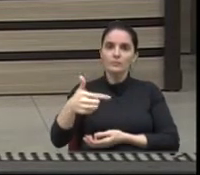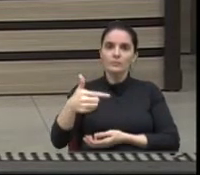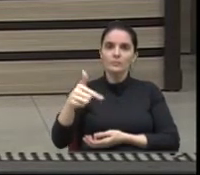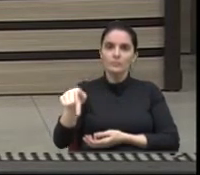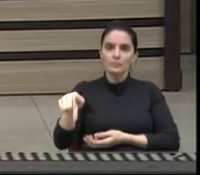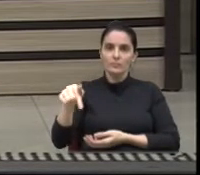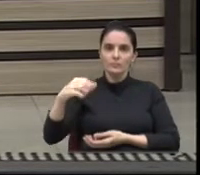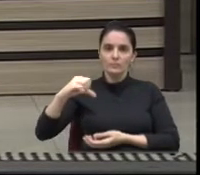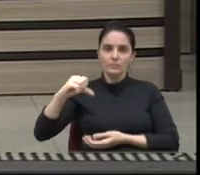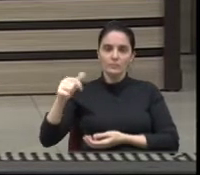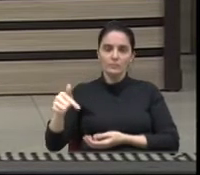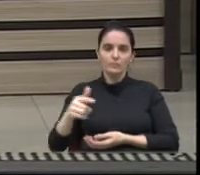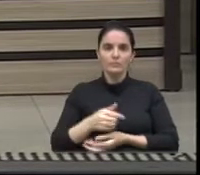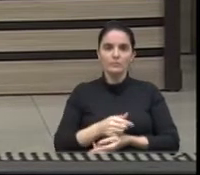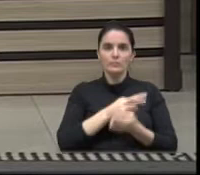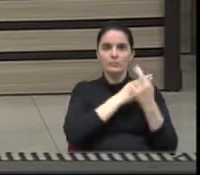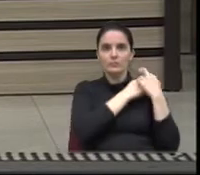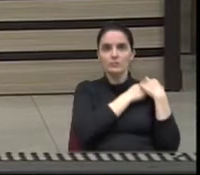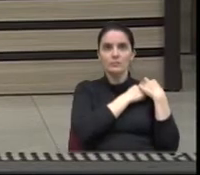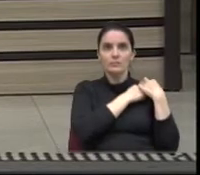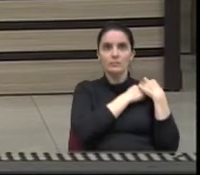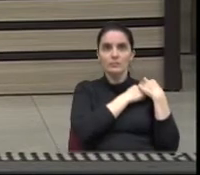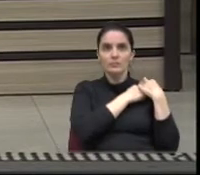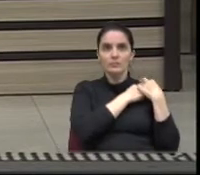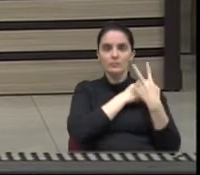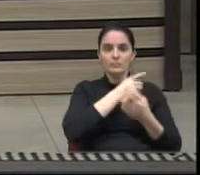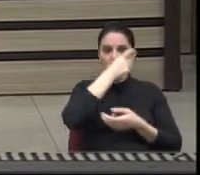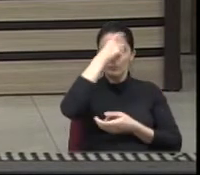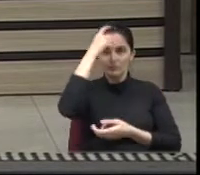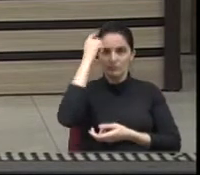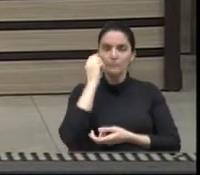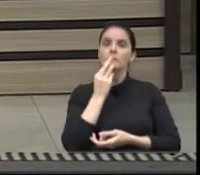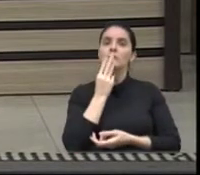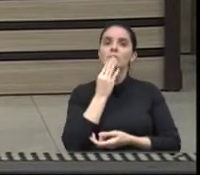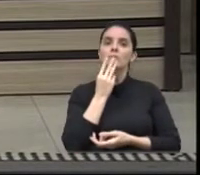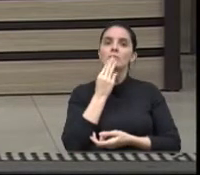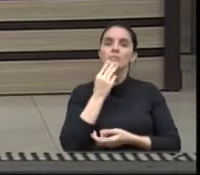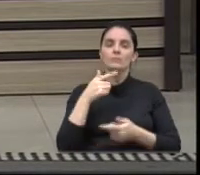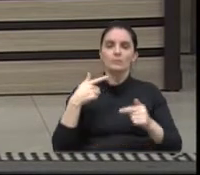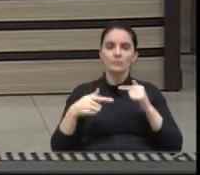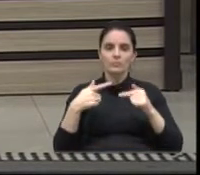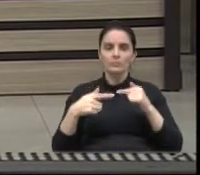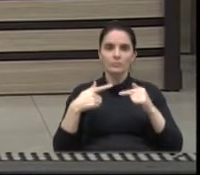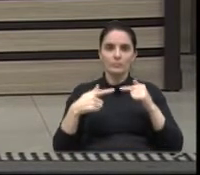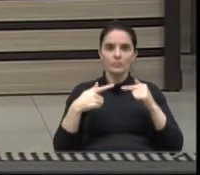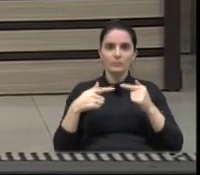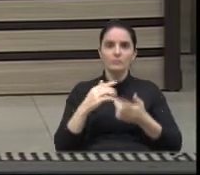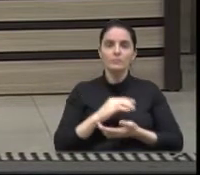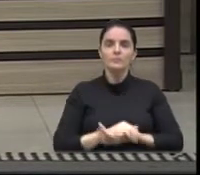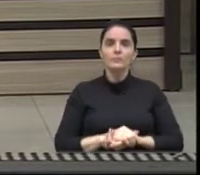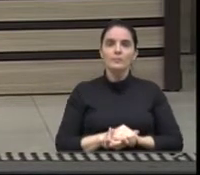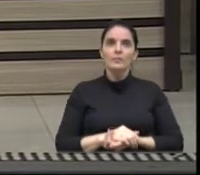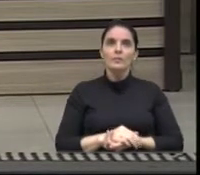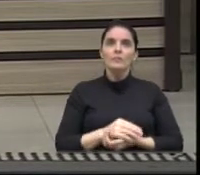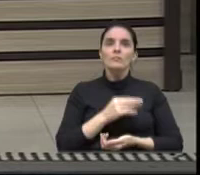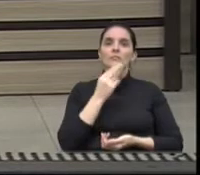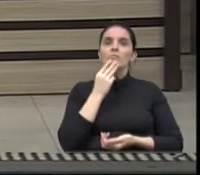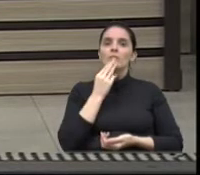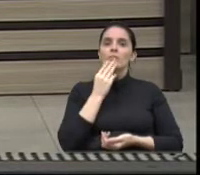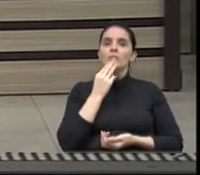279-2017, vereador Wagner de Souza Rodrigues Costa. Em discussão? Eu quero discutir, senhor presidente. Com a palavra, Vaguinho de Santa